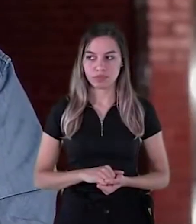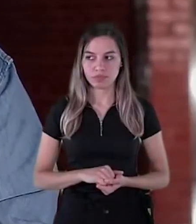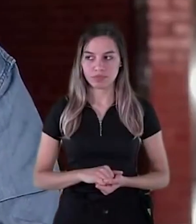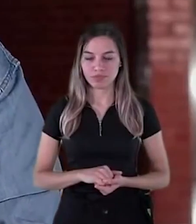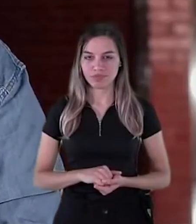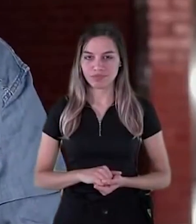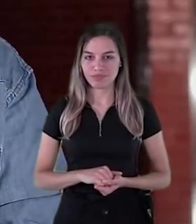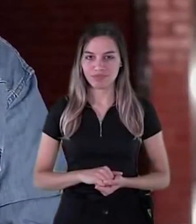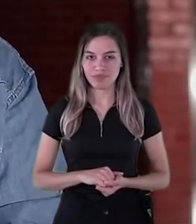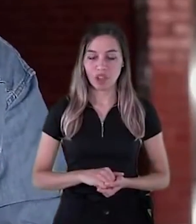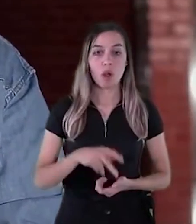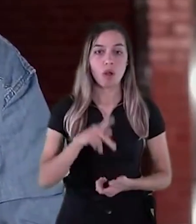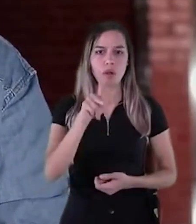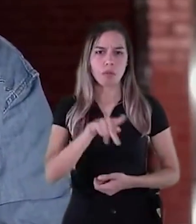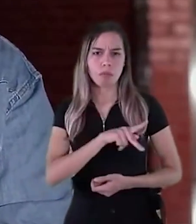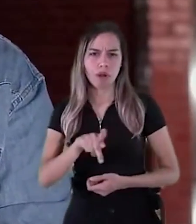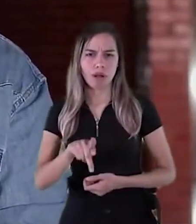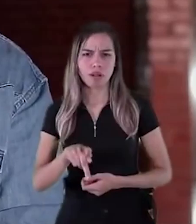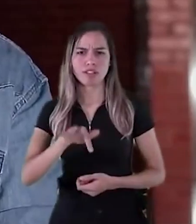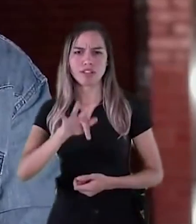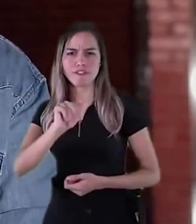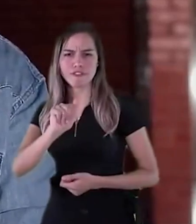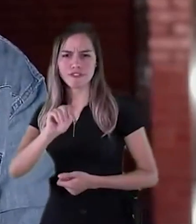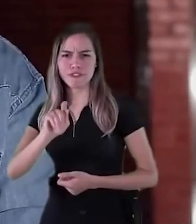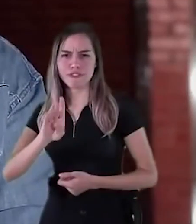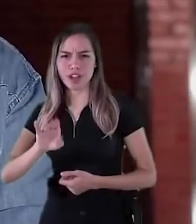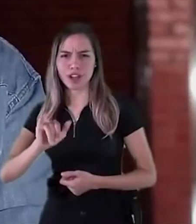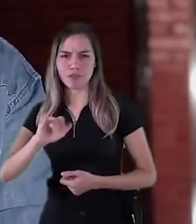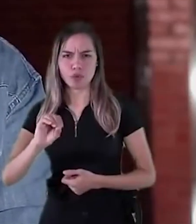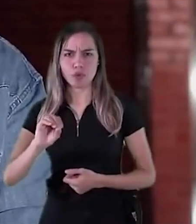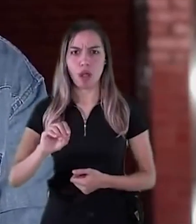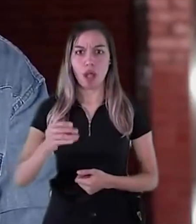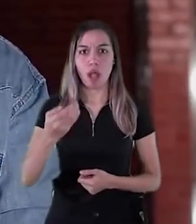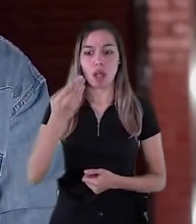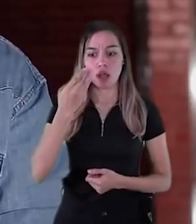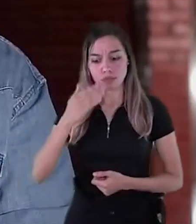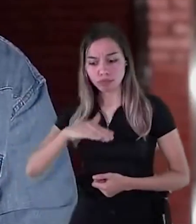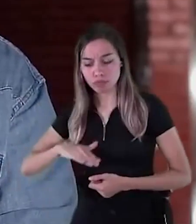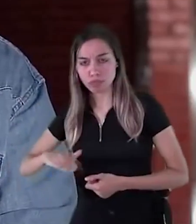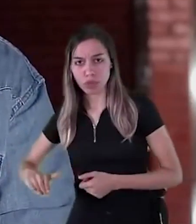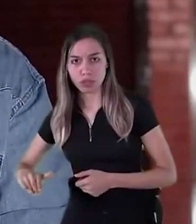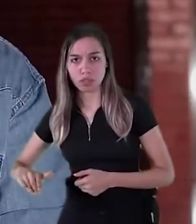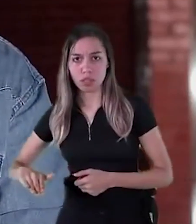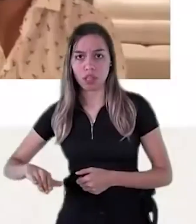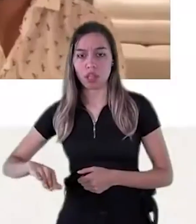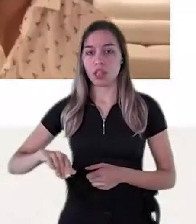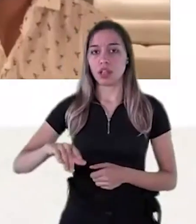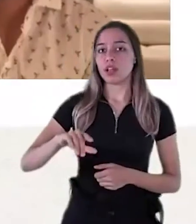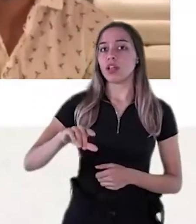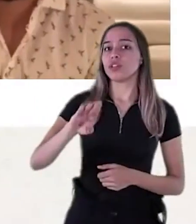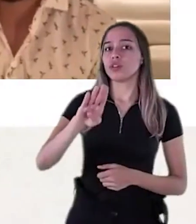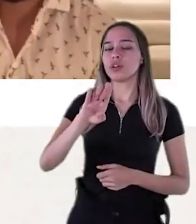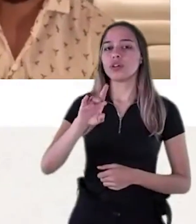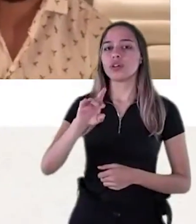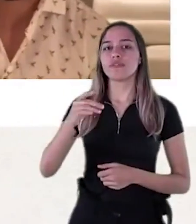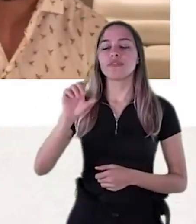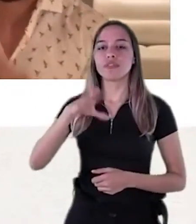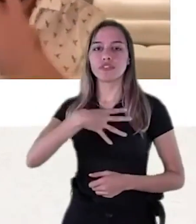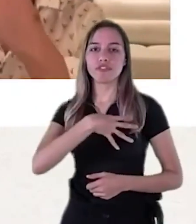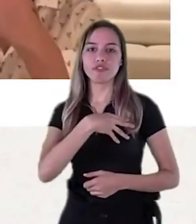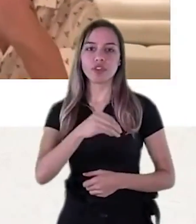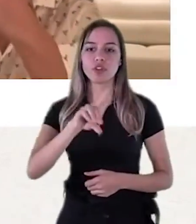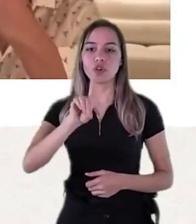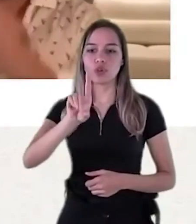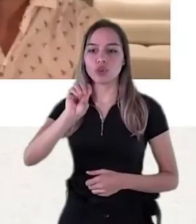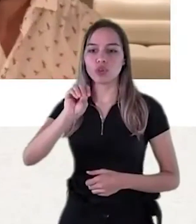Gente, Padre Fábio de Mello é caçula de 8 filhos do pedreiro Dorinato Bia Silva e a dona de casa Ana